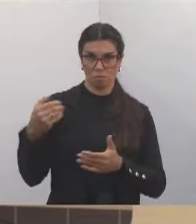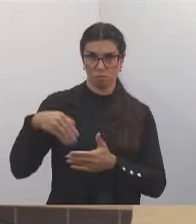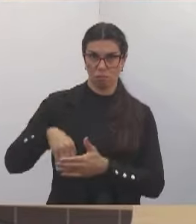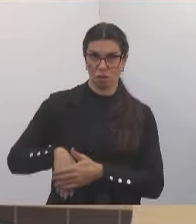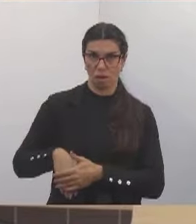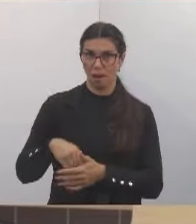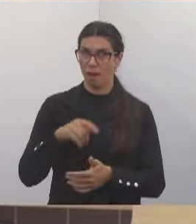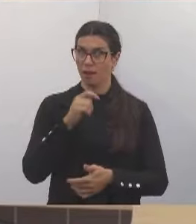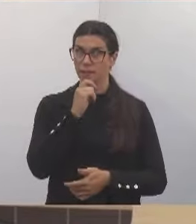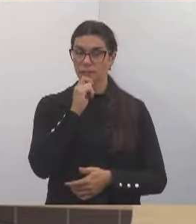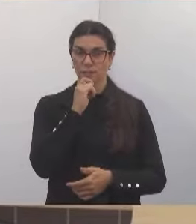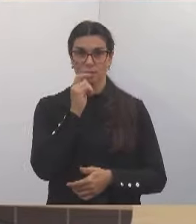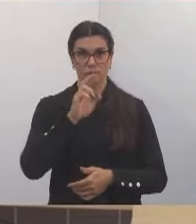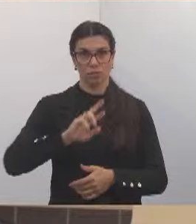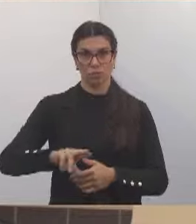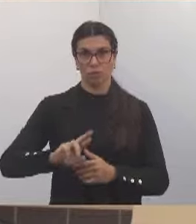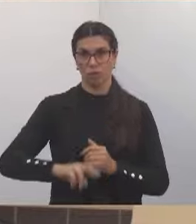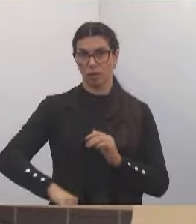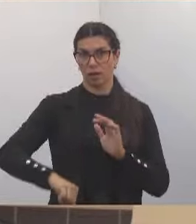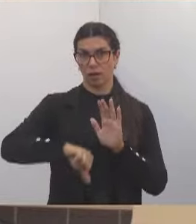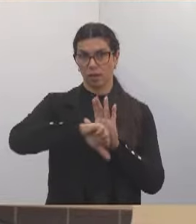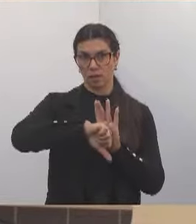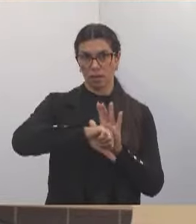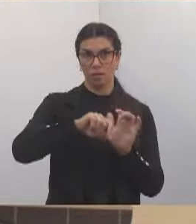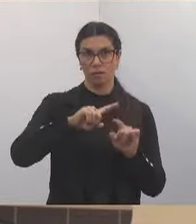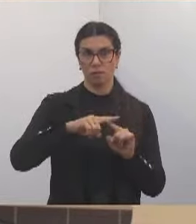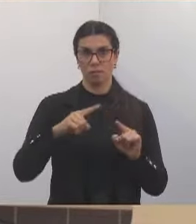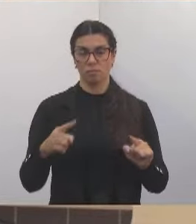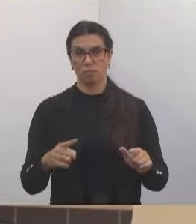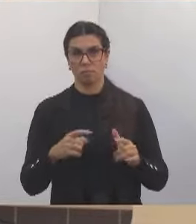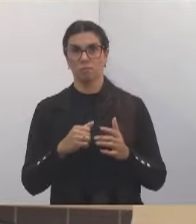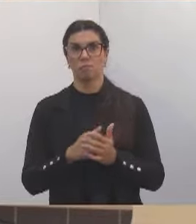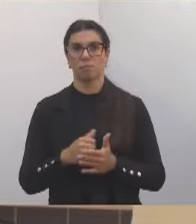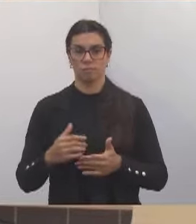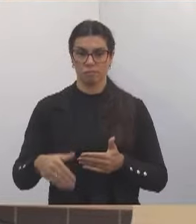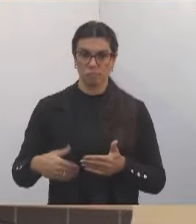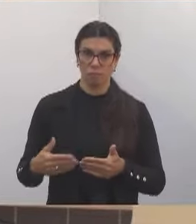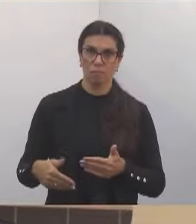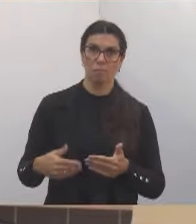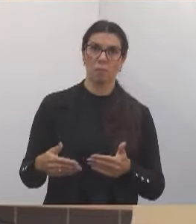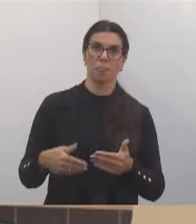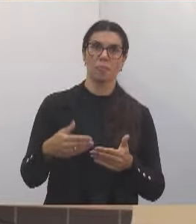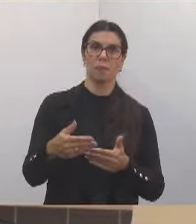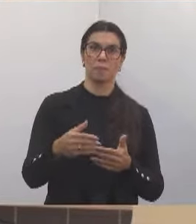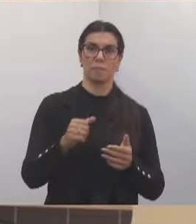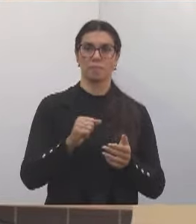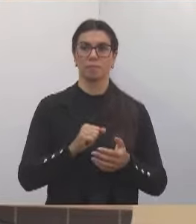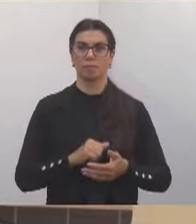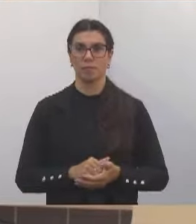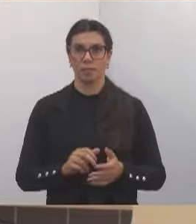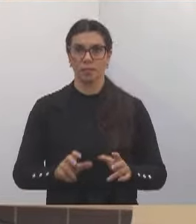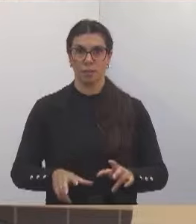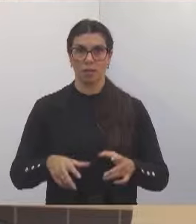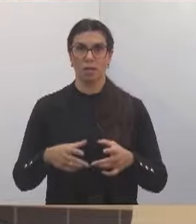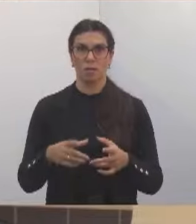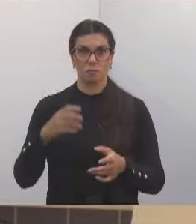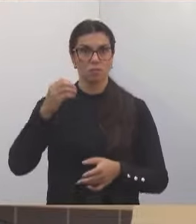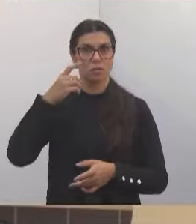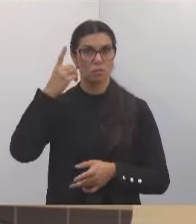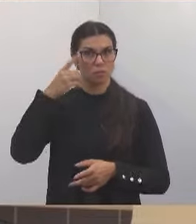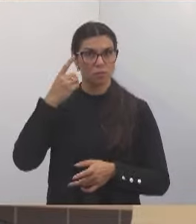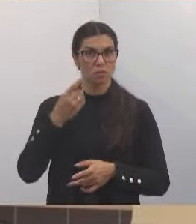crime, porque ainda isso está em tramitação no Senado Federal e na Câmara dos Deputados, mas